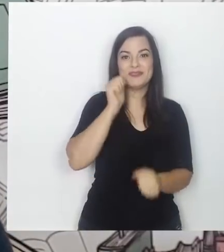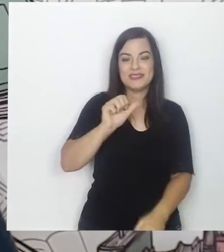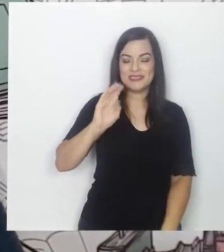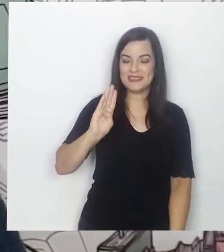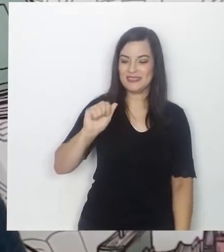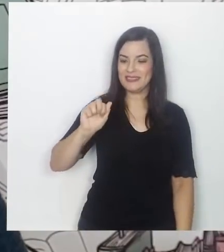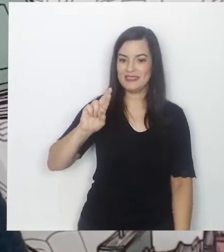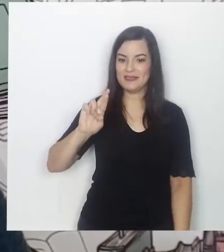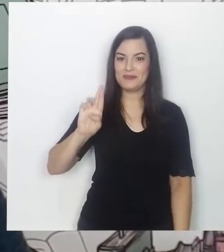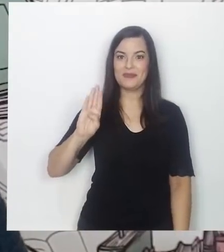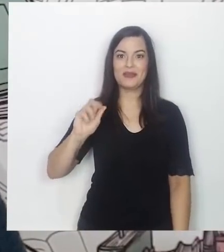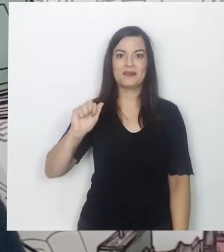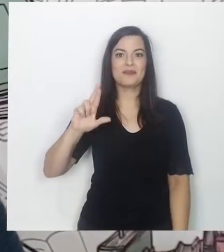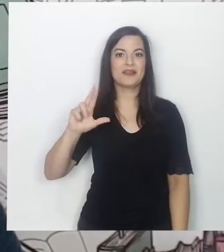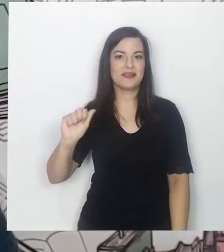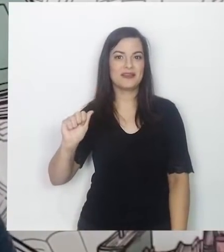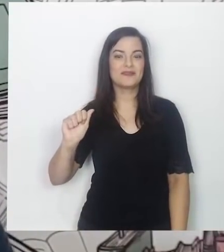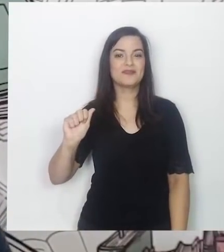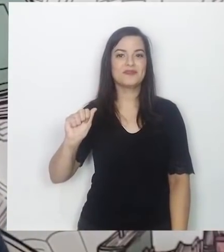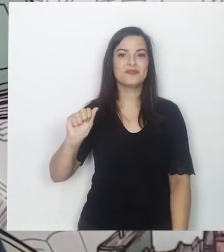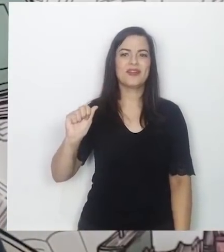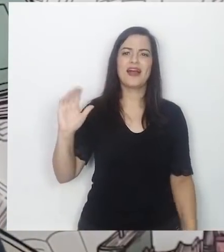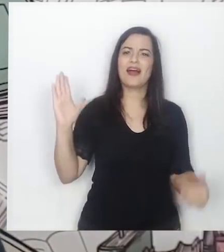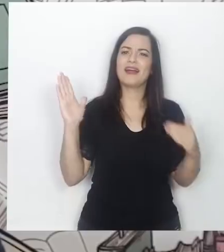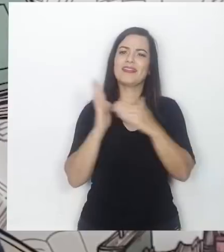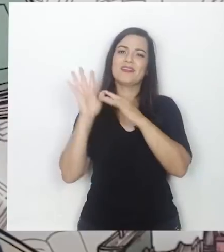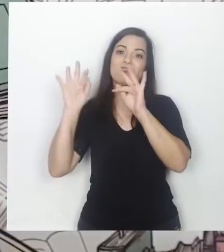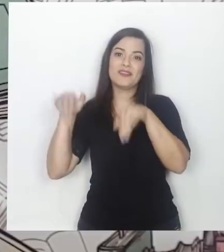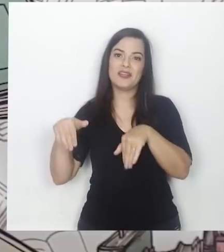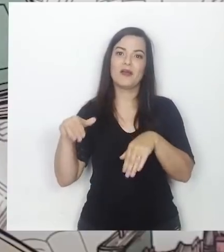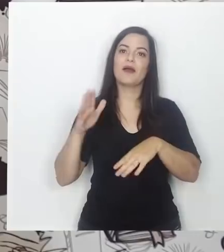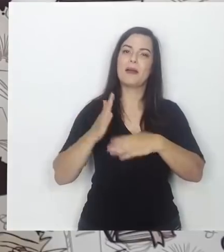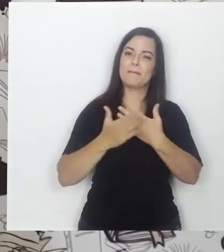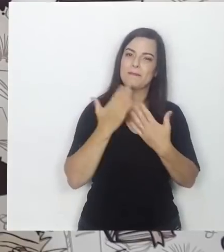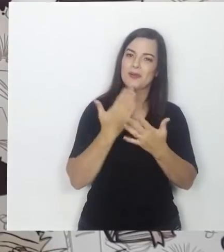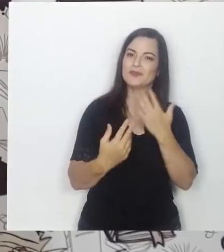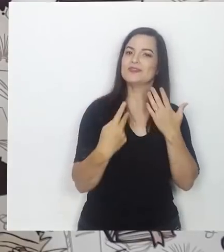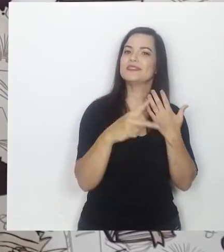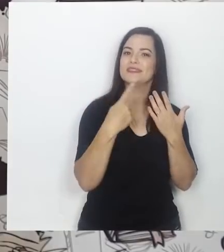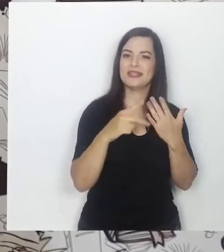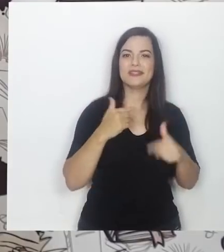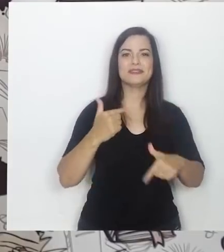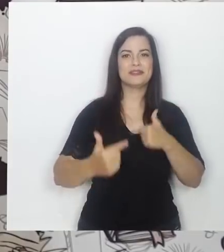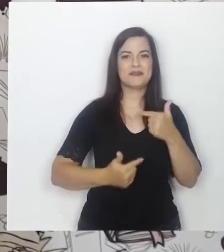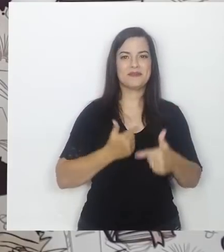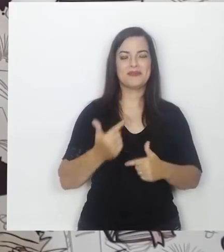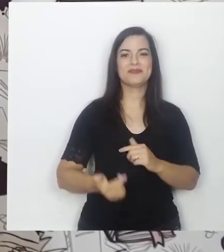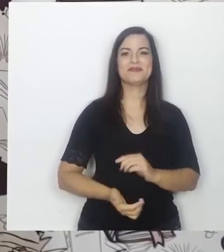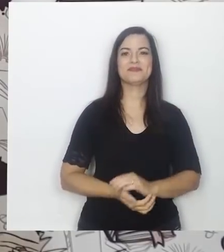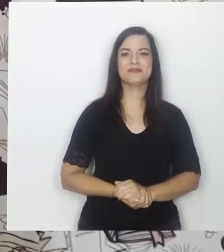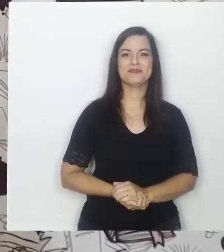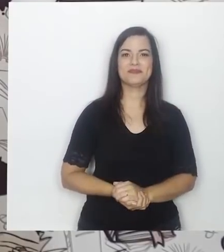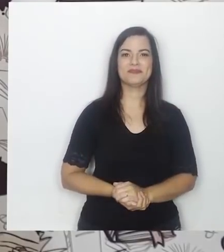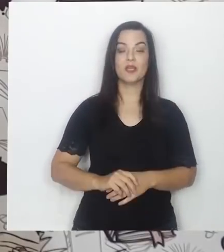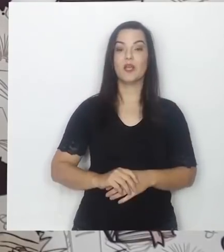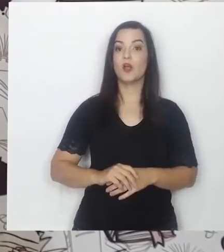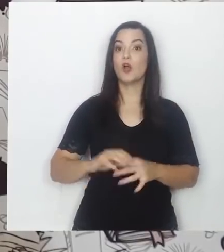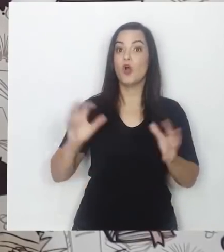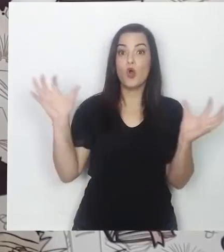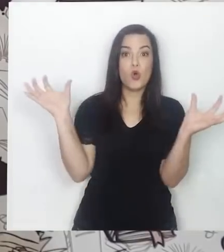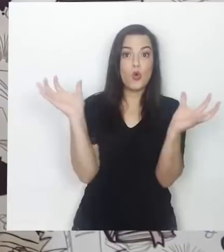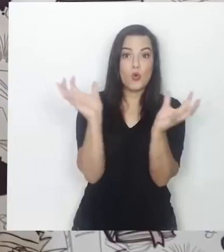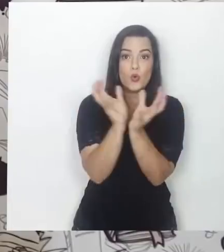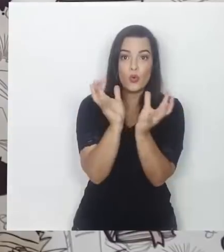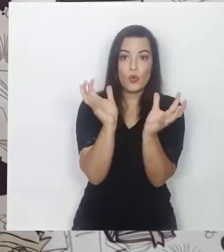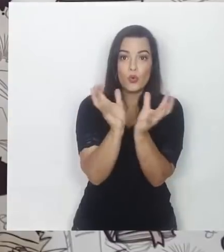nas mãos deles que tudo isso passava. A toda a equipe que trabalha como